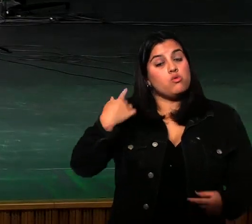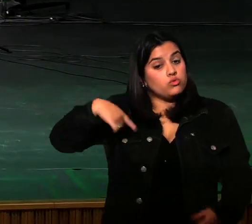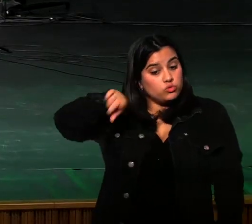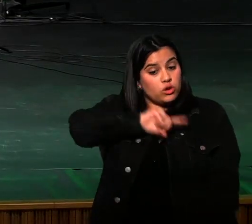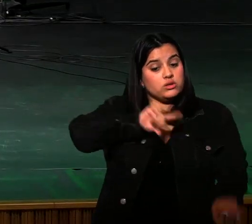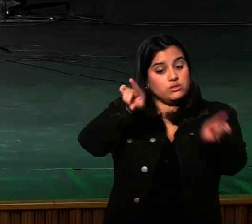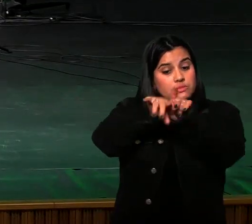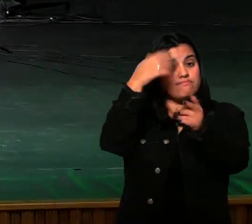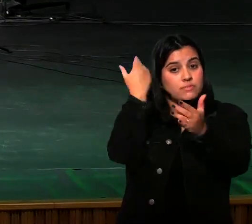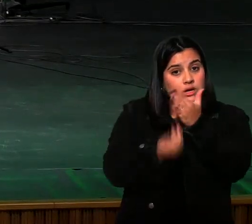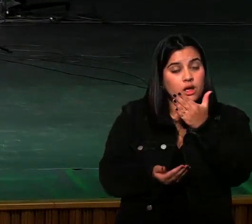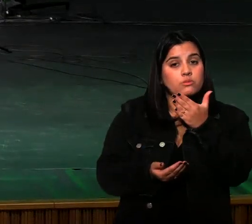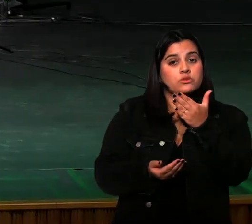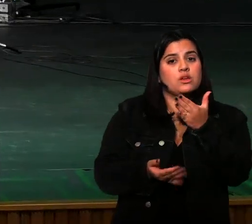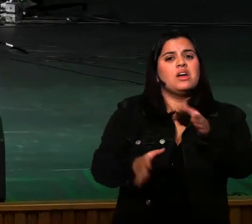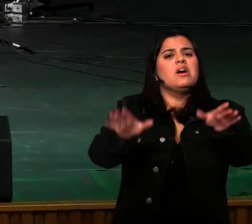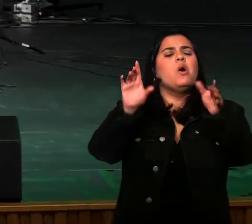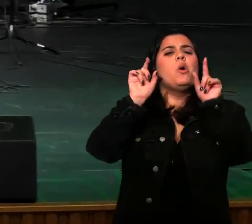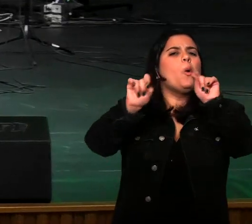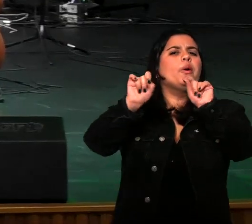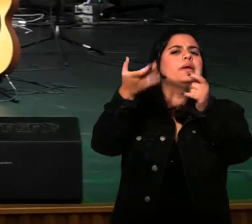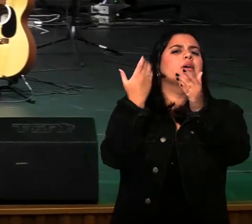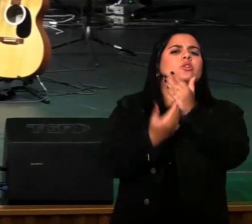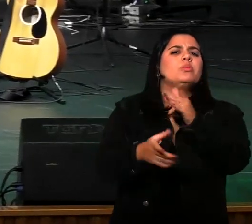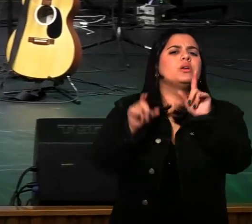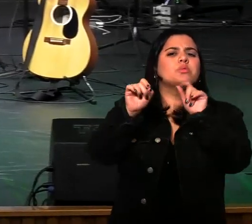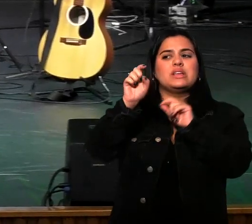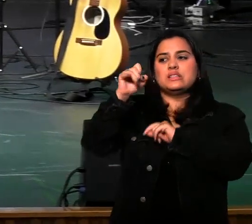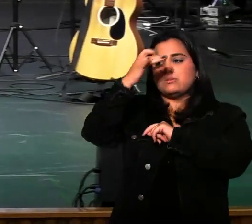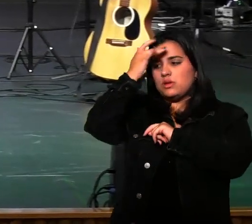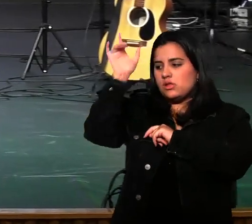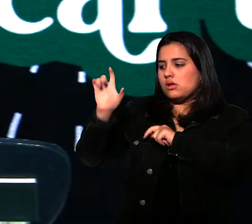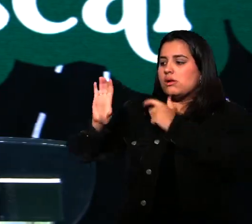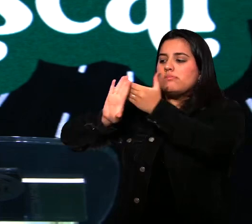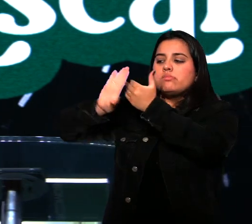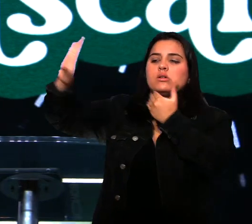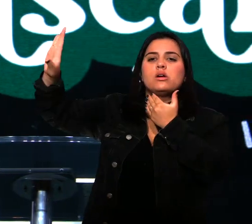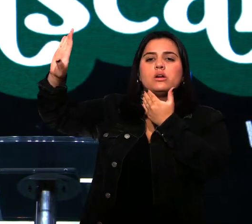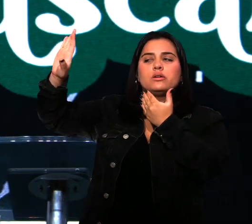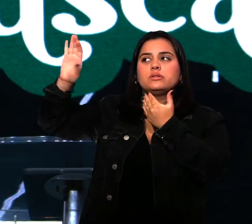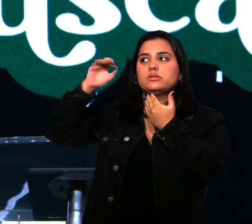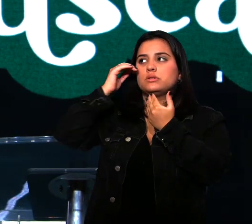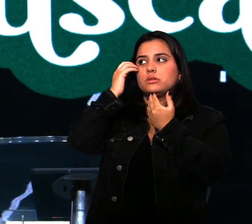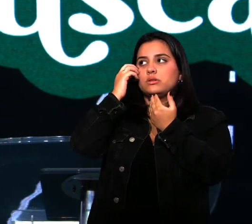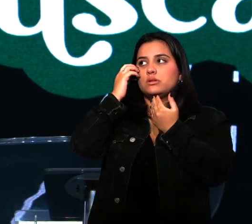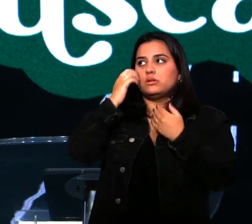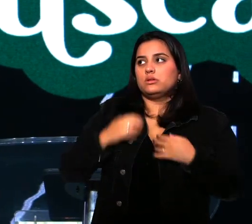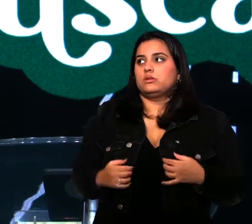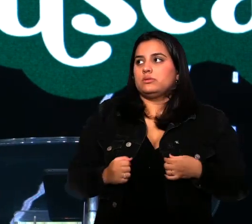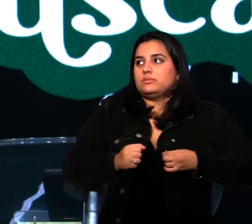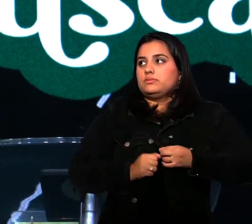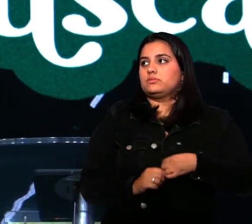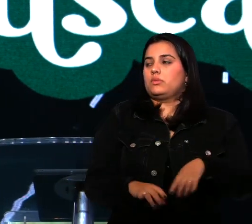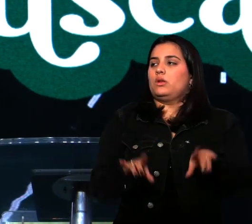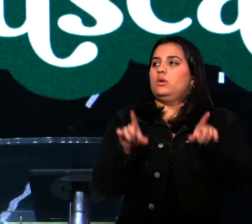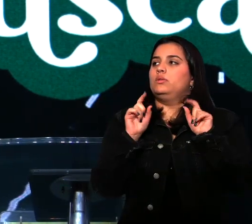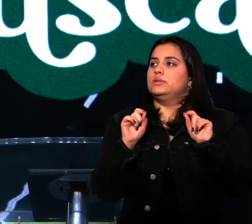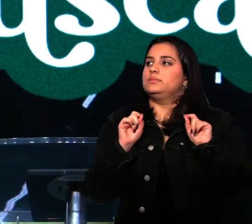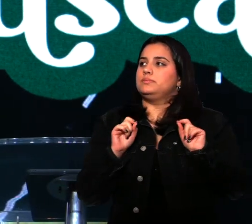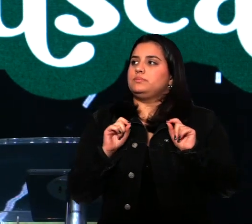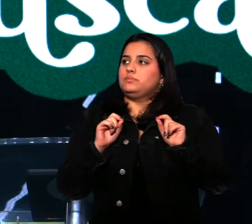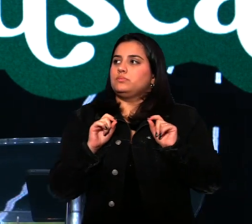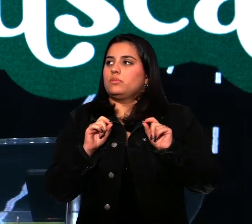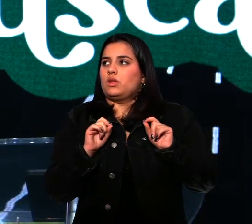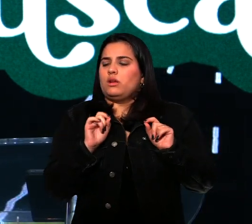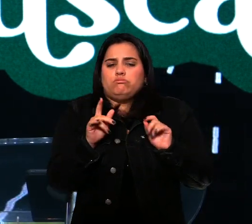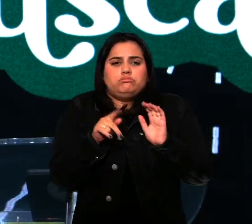perdemos. Sabe o que nós perdemos quando alguém se afasta dos caminhos do Senhor e está presente numa igreja? E não tem a ver só com a pessoa, com relação à falta de maturidade, tem